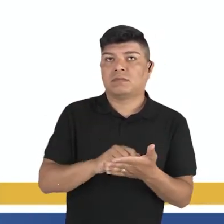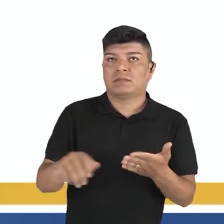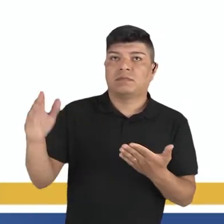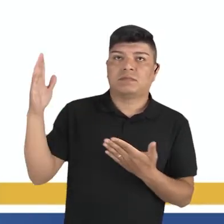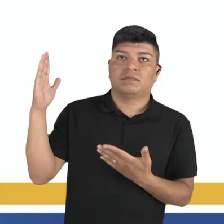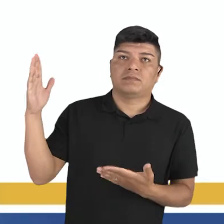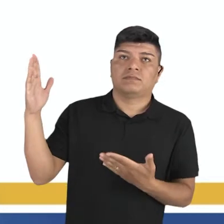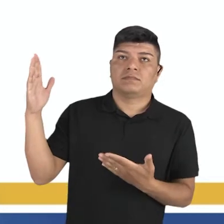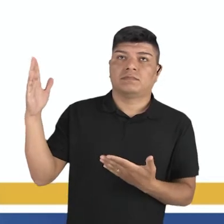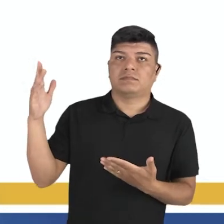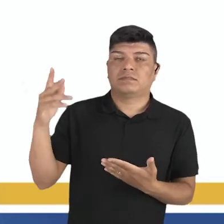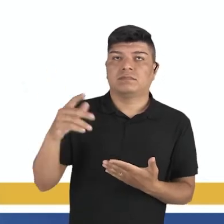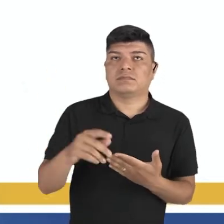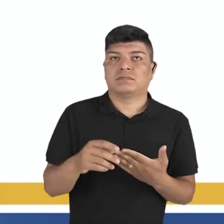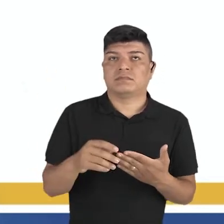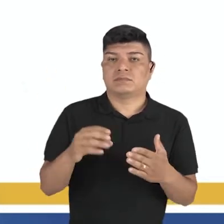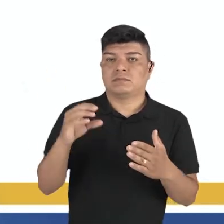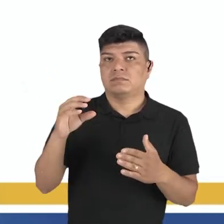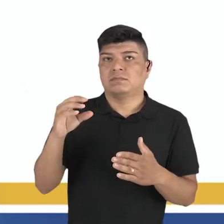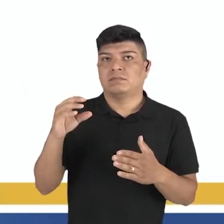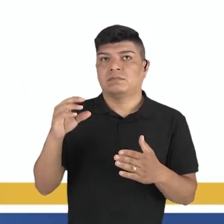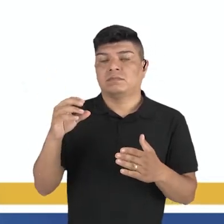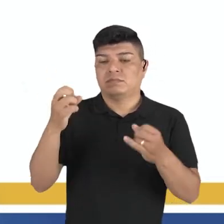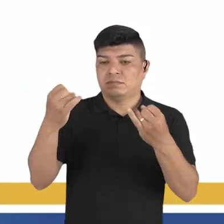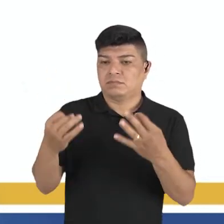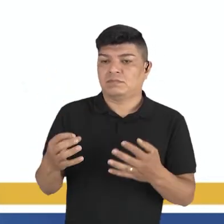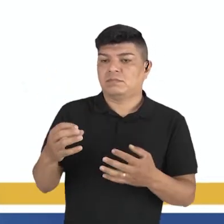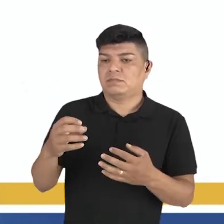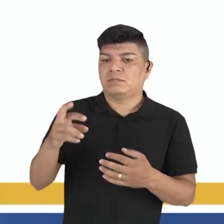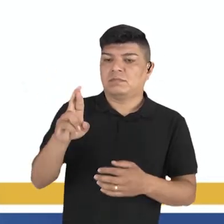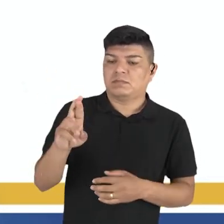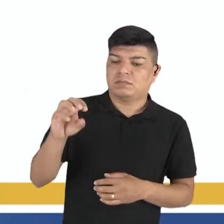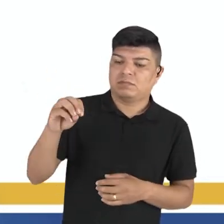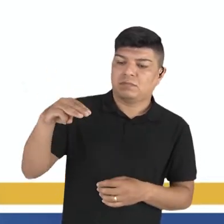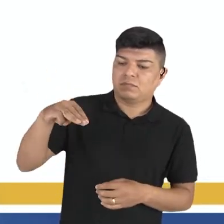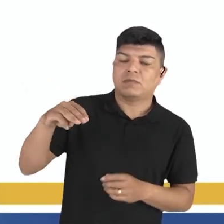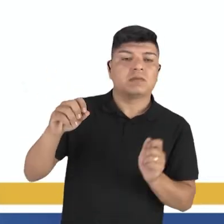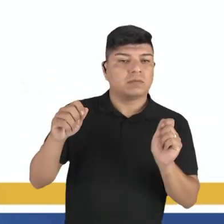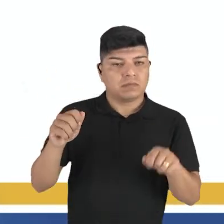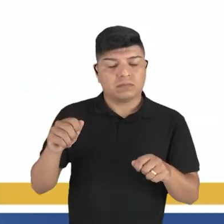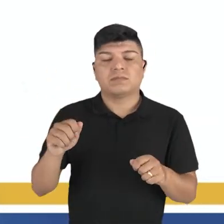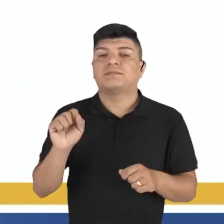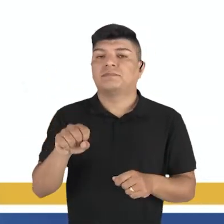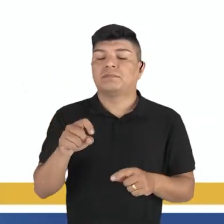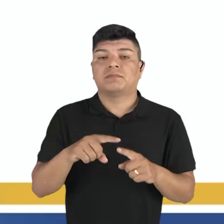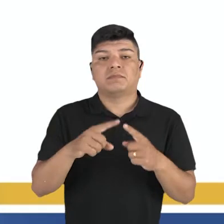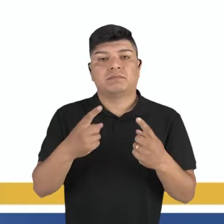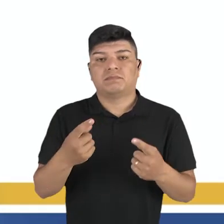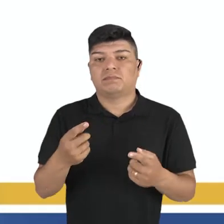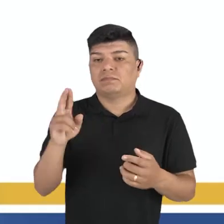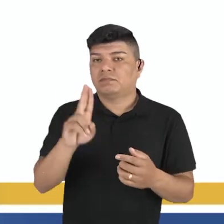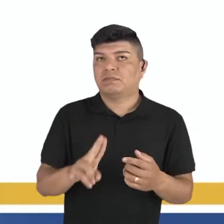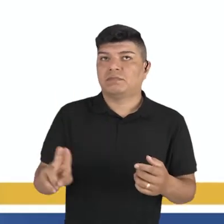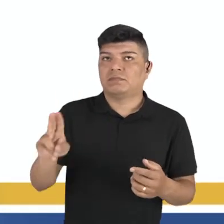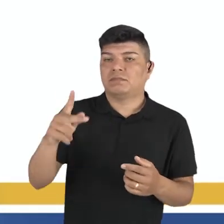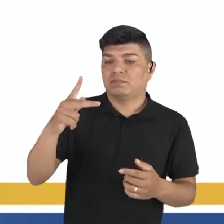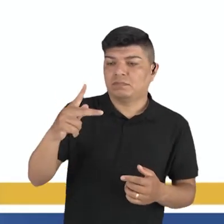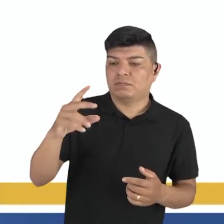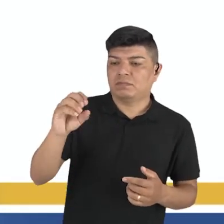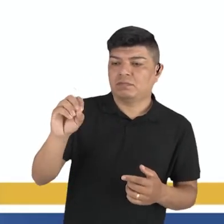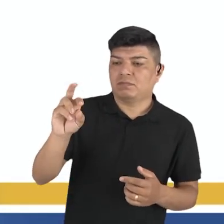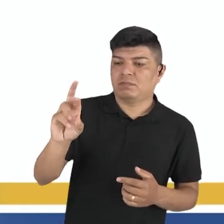essa, né? Eu não quis ir de falar ROM. Poderia? Sim, mas eu usei o